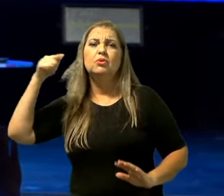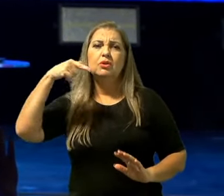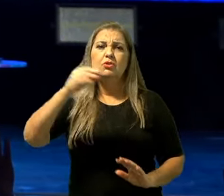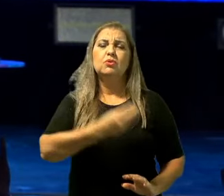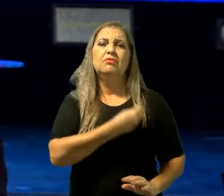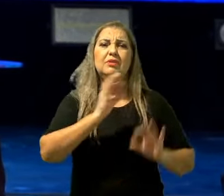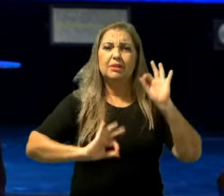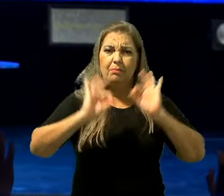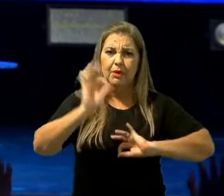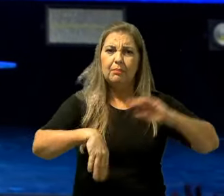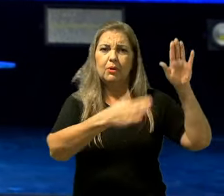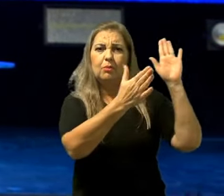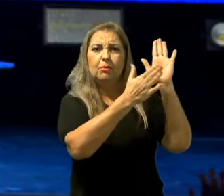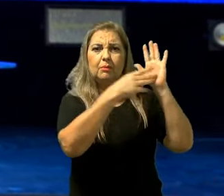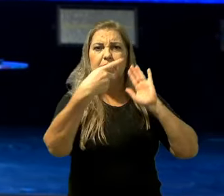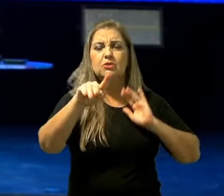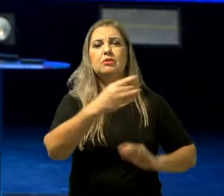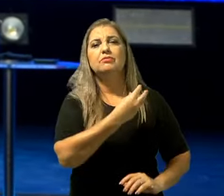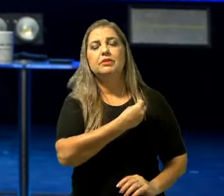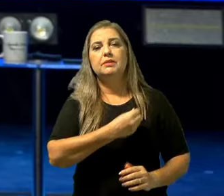preparou um propósito para você.